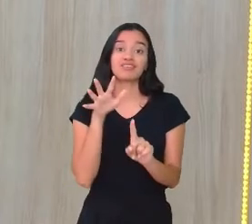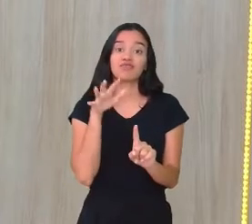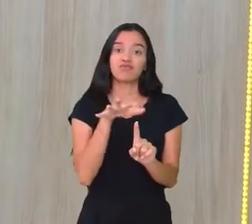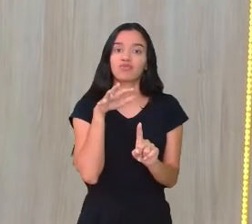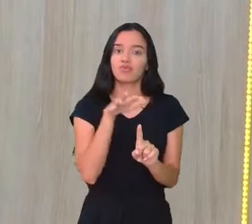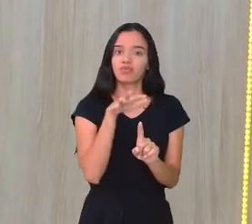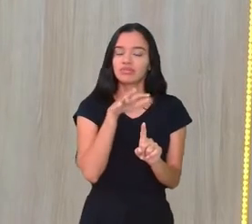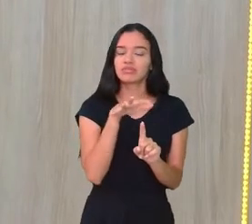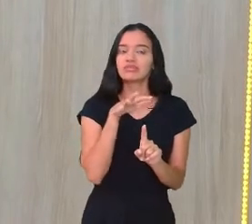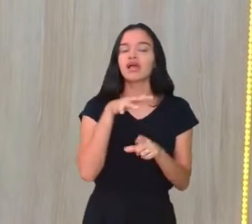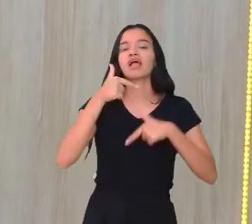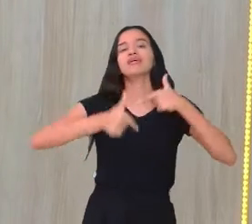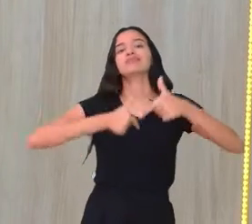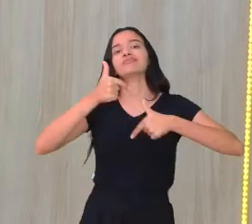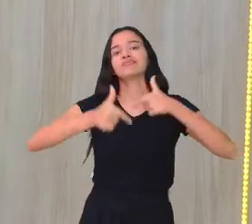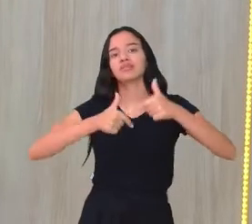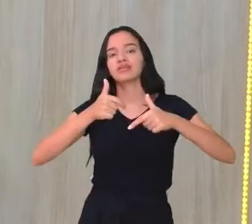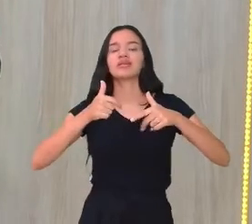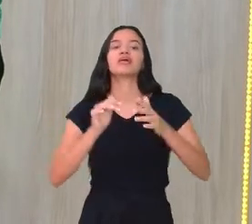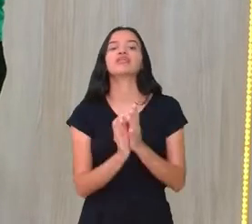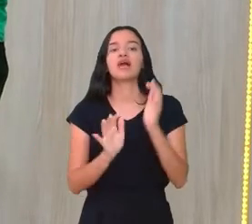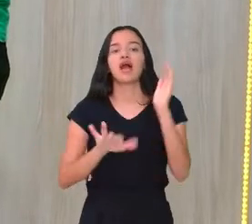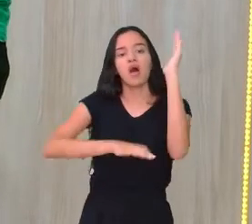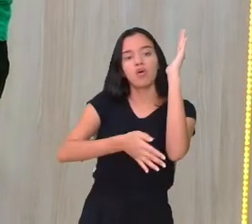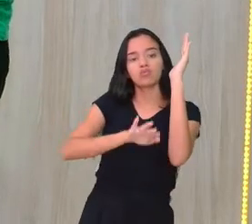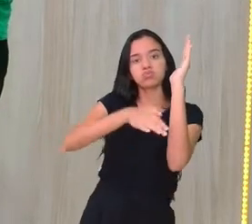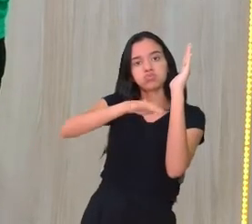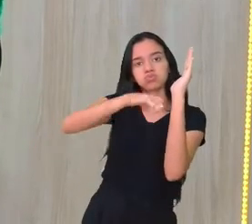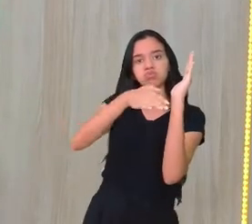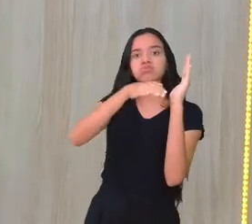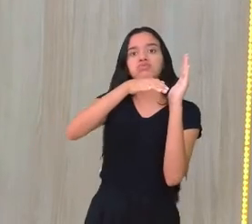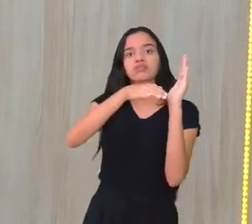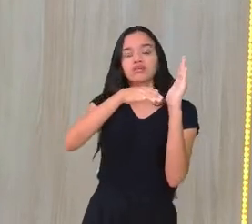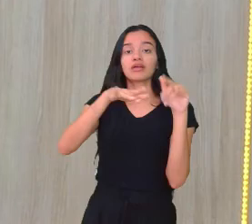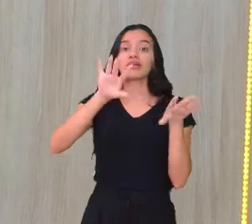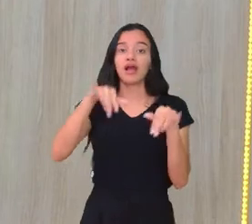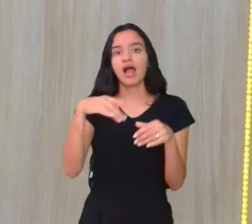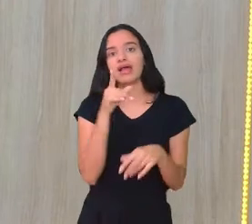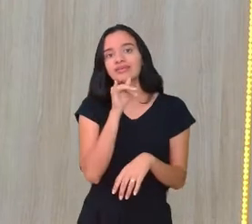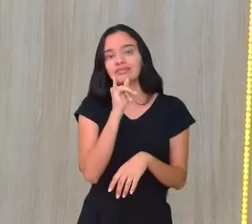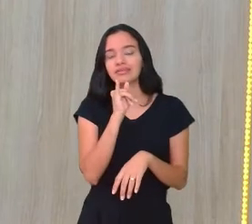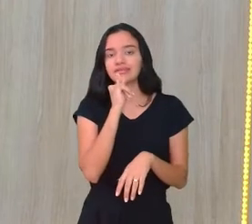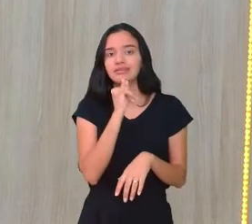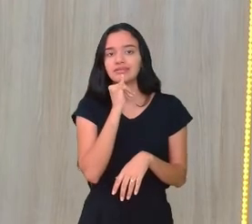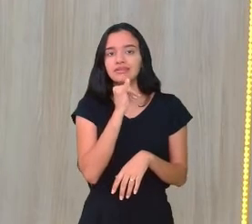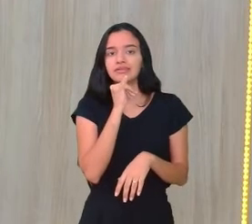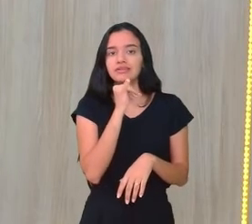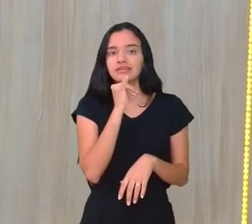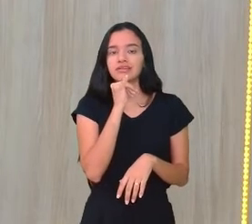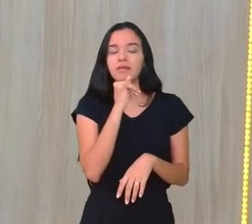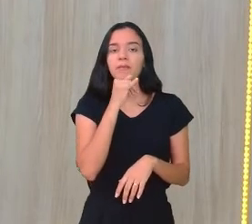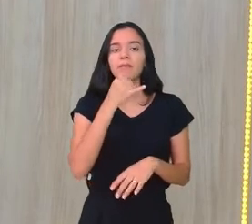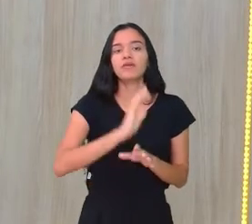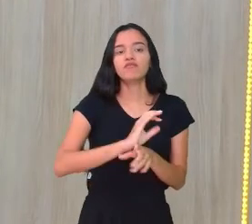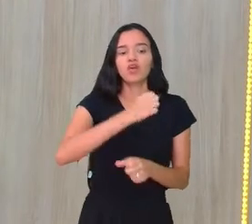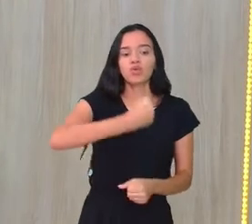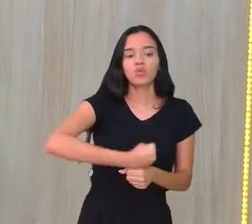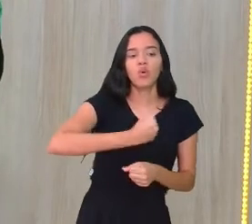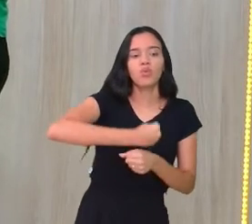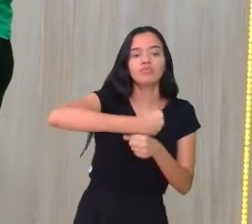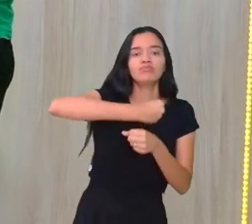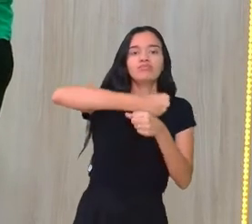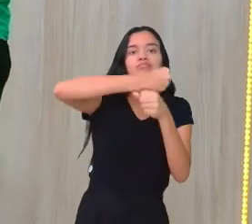na dinâmica das águas, percebe? Então, muitas vezes, esses canais, eles foram construídos